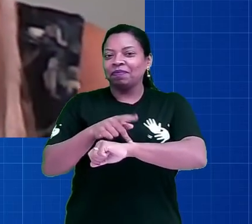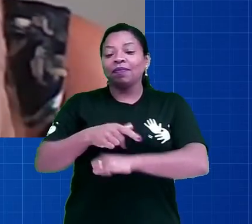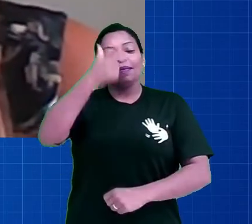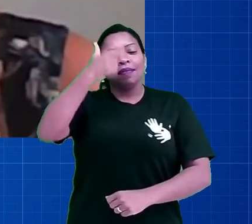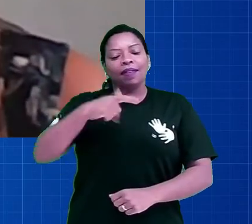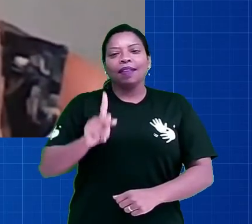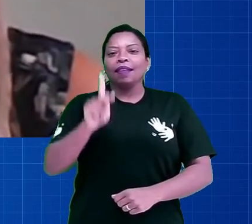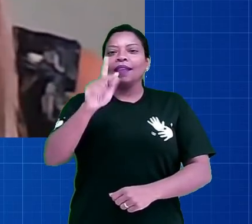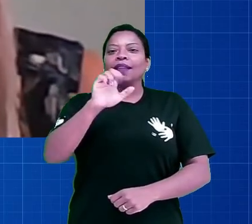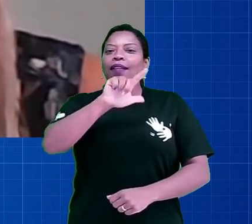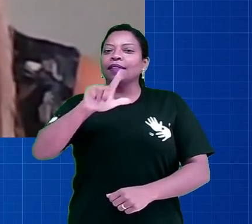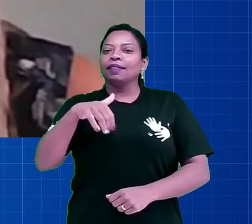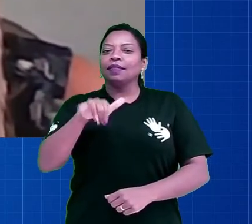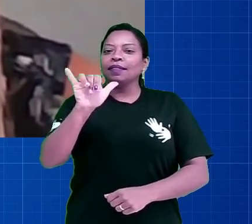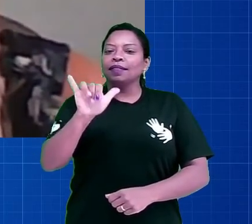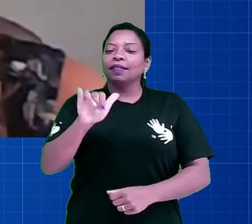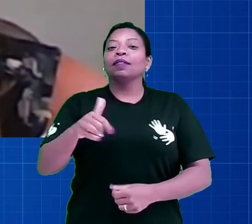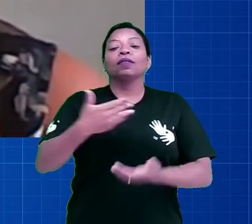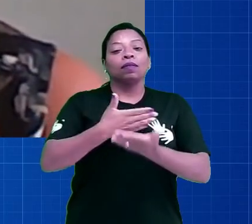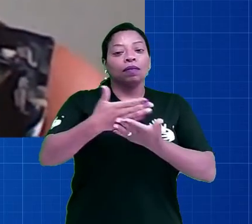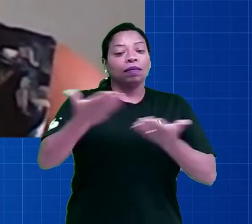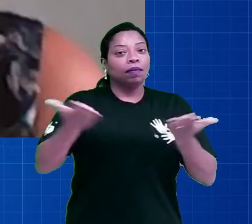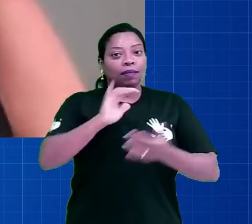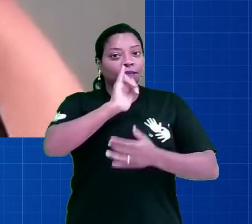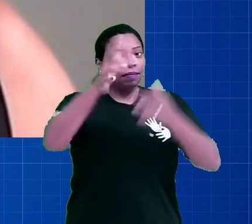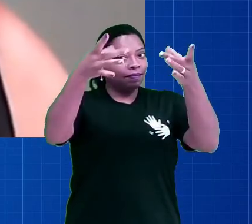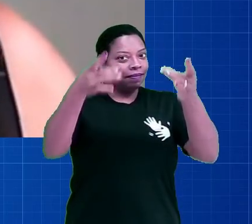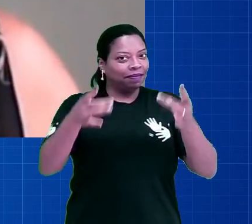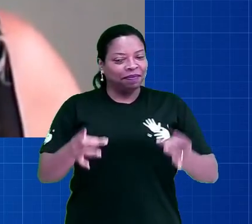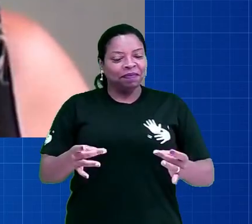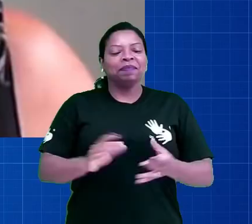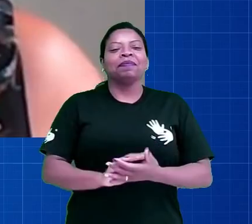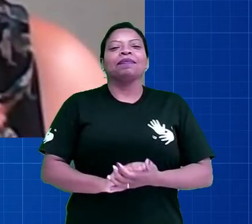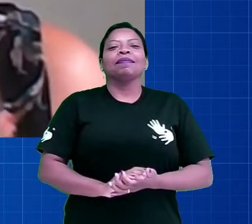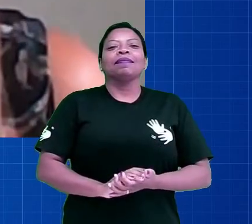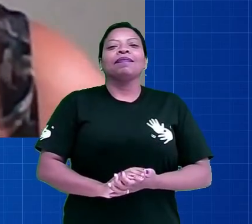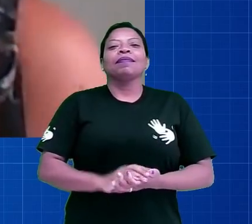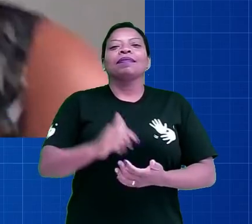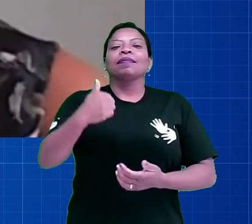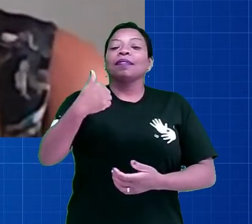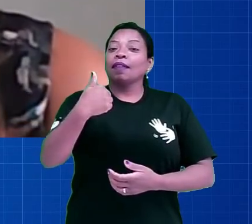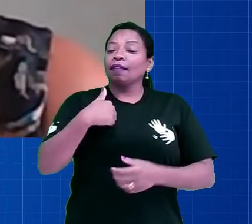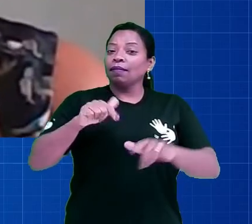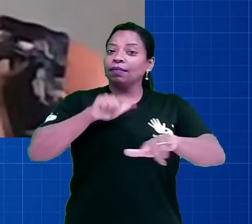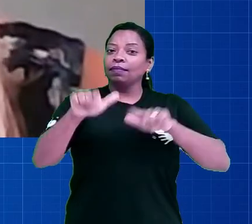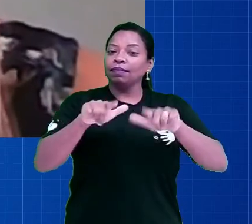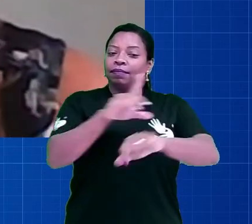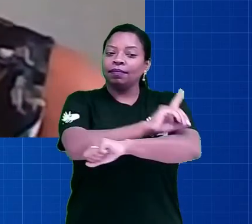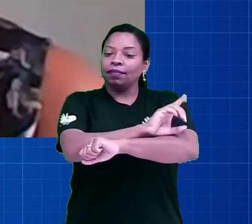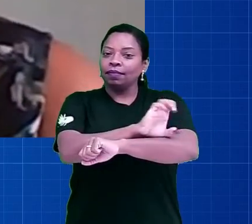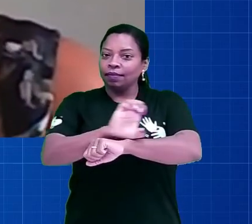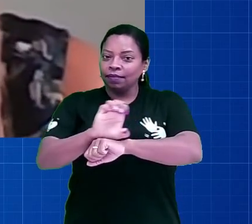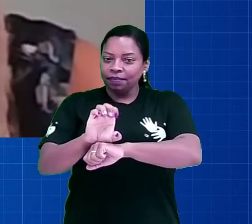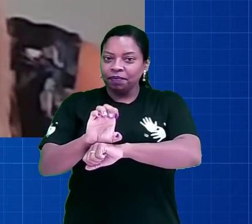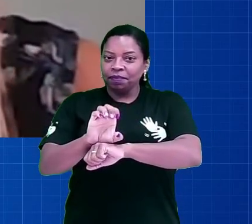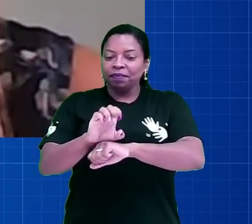Eu sou a Kelly, vou começar, então, a minha audiodescrição. Sou a Kelly, trabalho no Departamento de